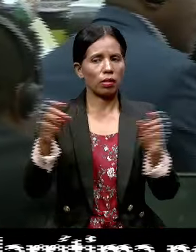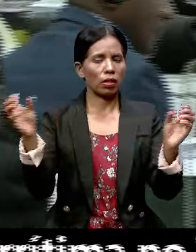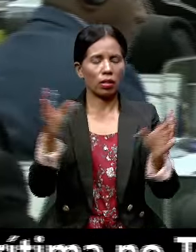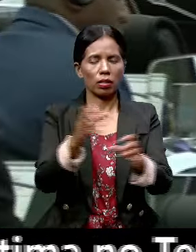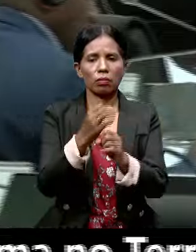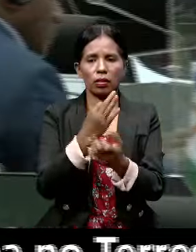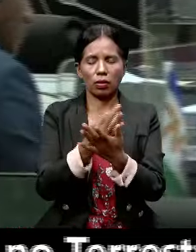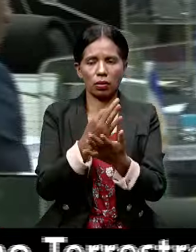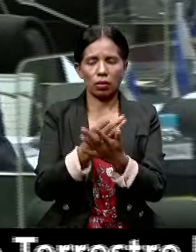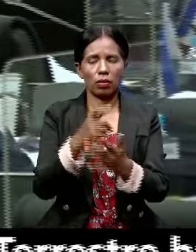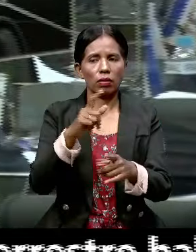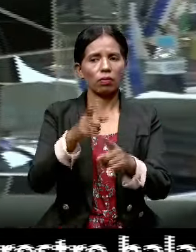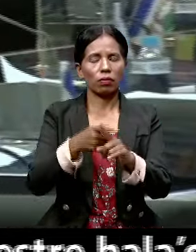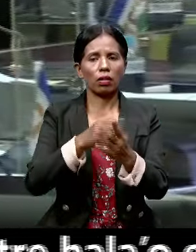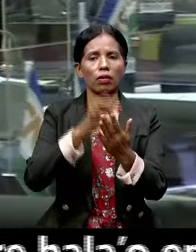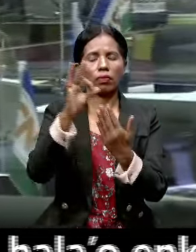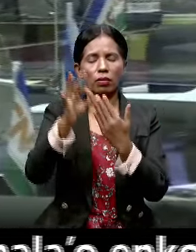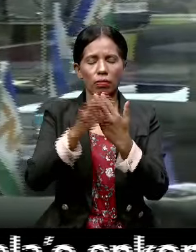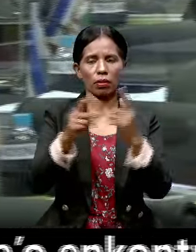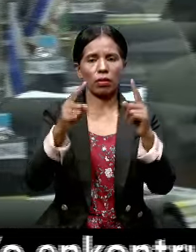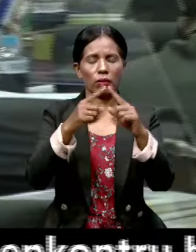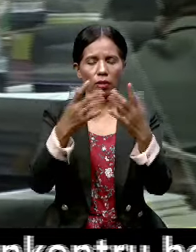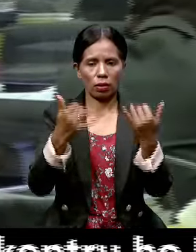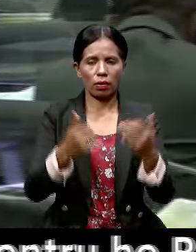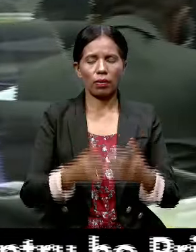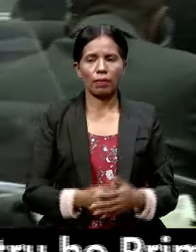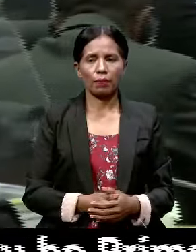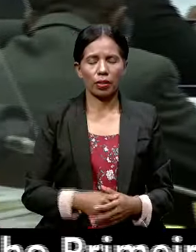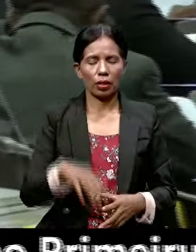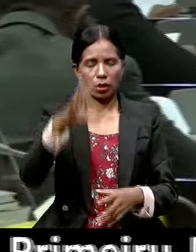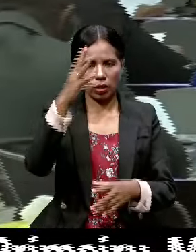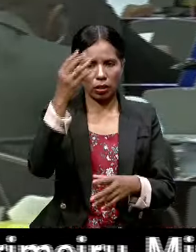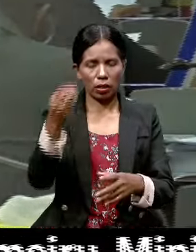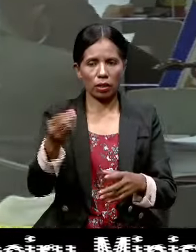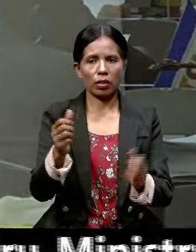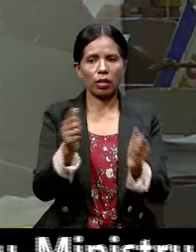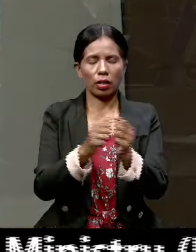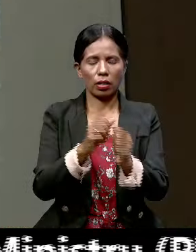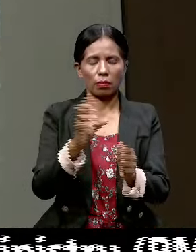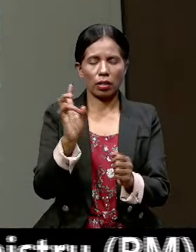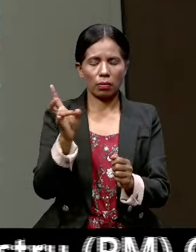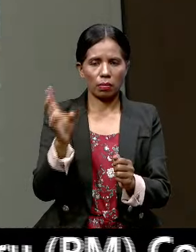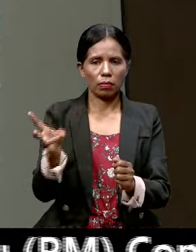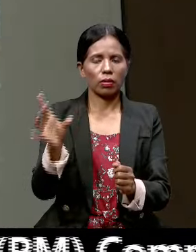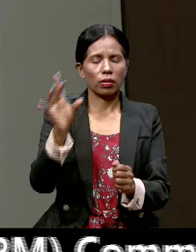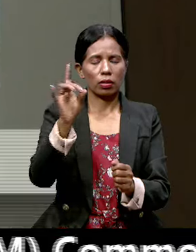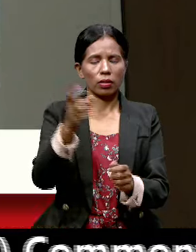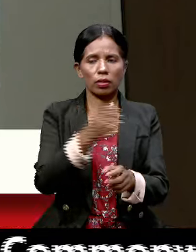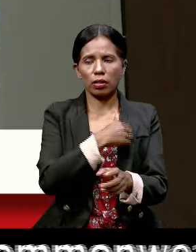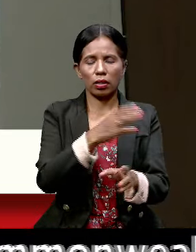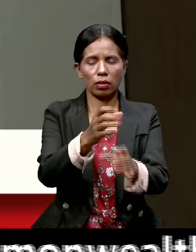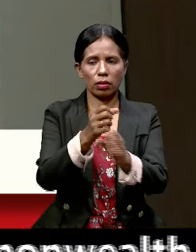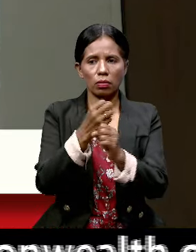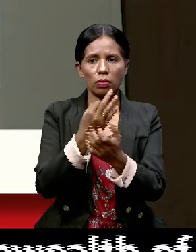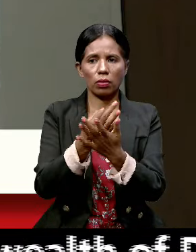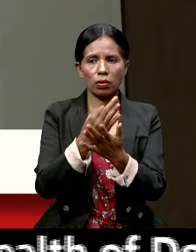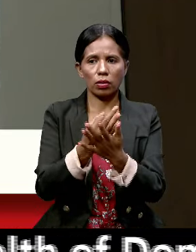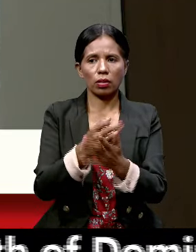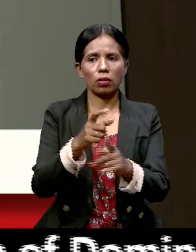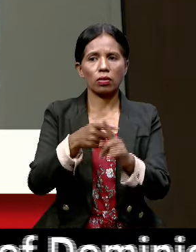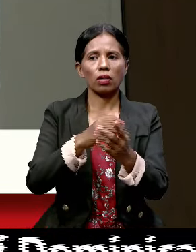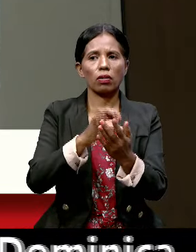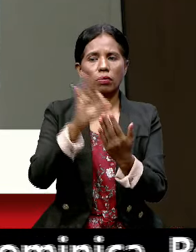subsídio desde fulan fevereiro to agora. Em Jakarta, por volta de 80 pessoas, maxedau que simo ser nesse subsídio, hoje em fevereiro, estou a falar agora.